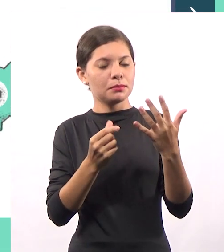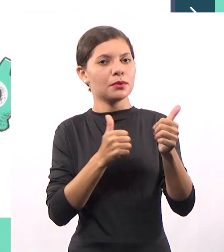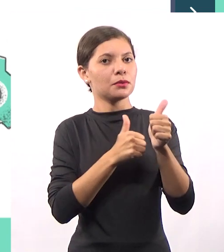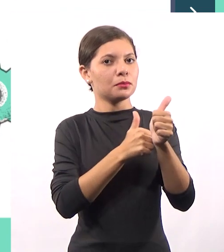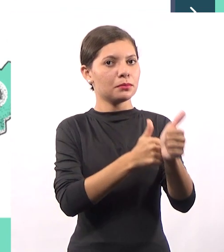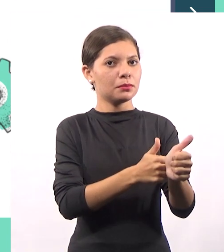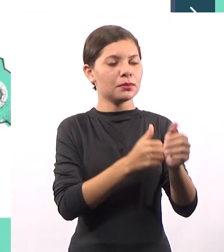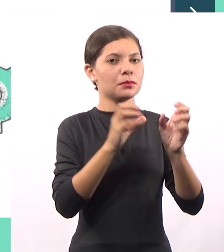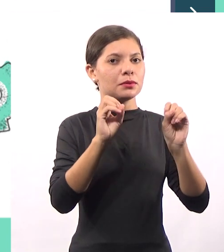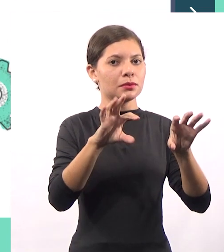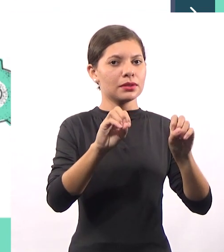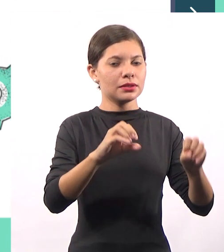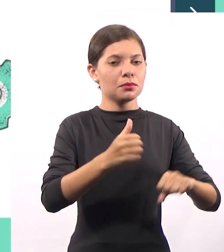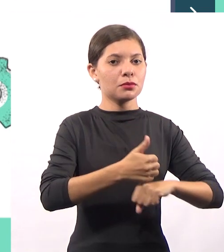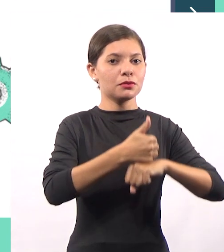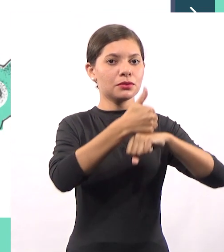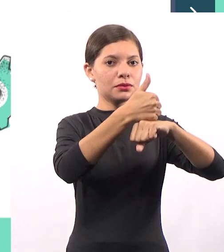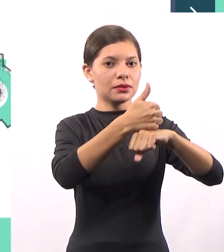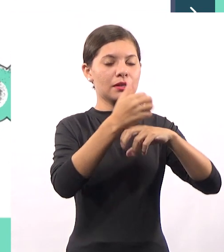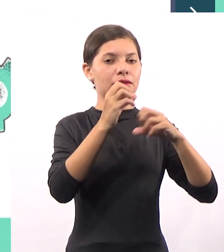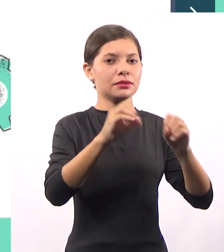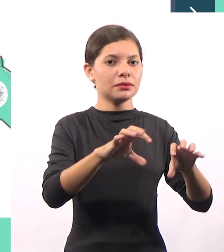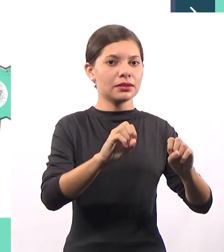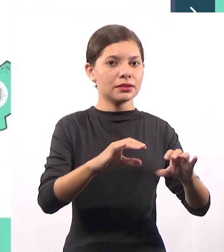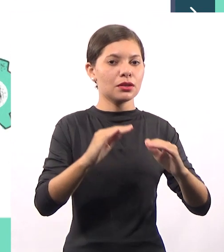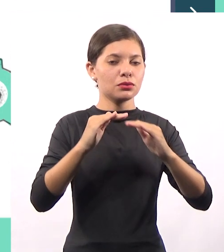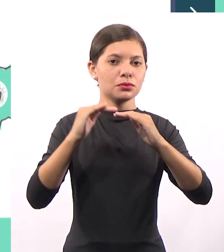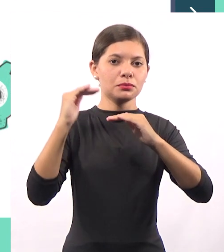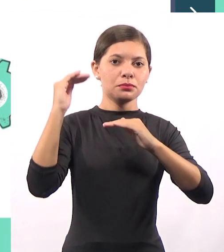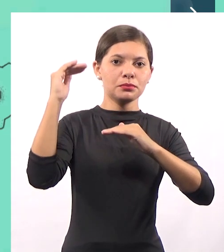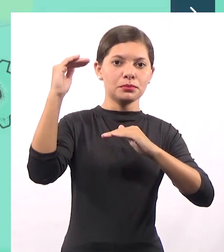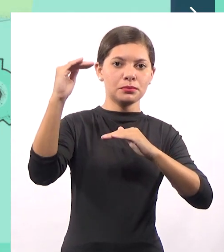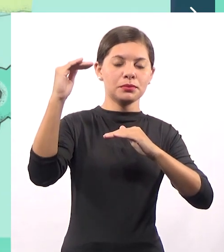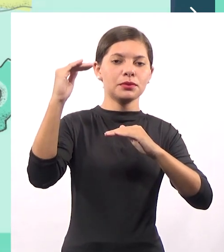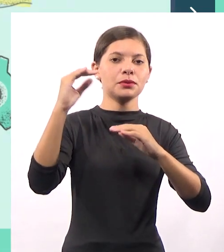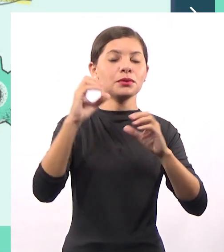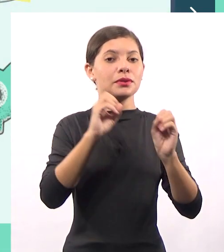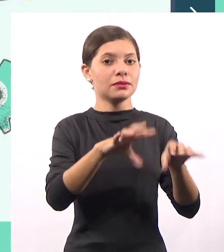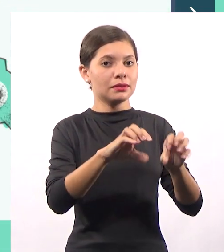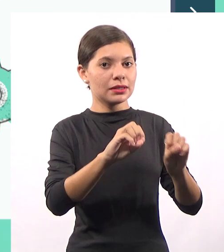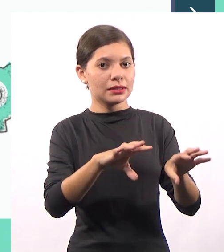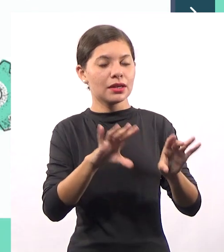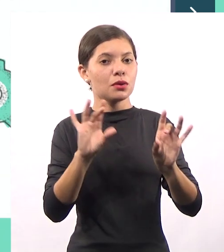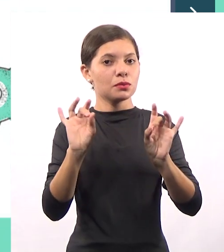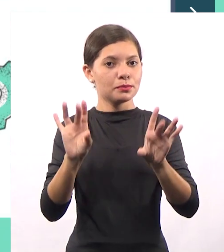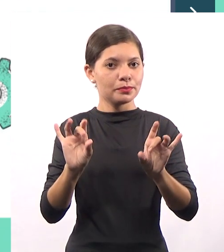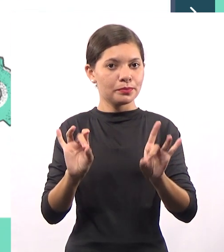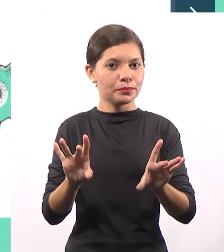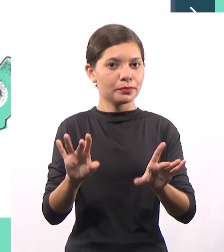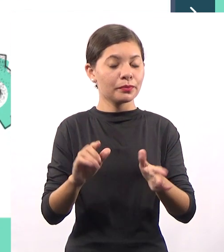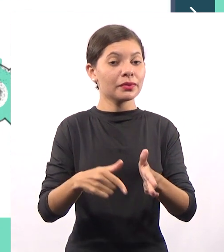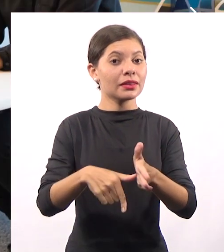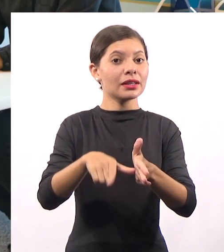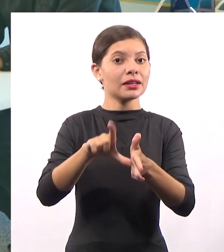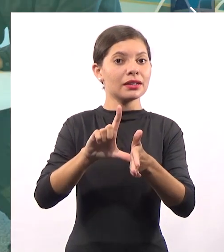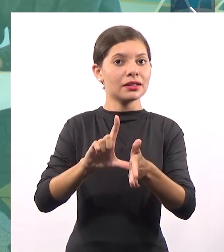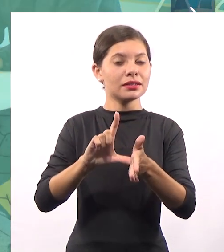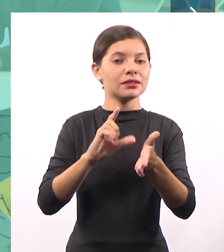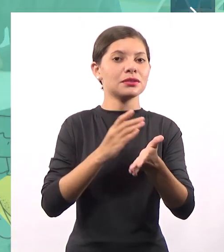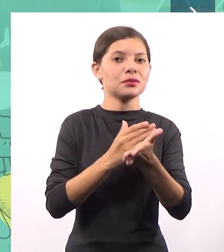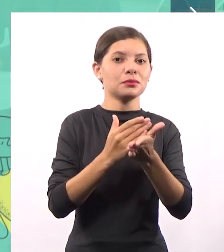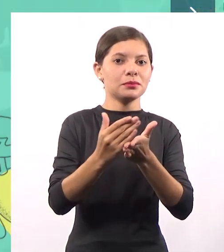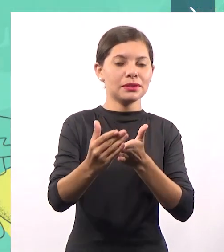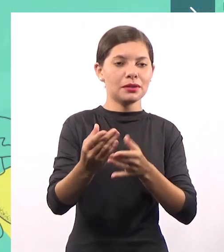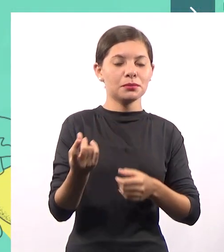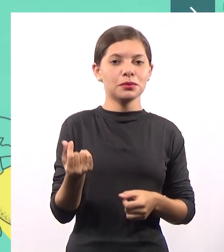como a educação profissional, a educação superior, a educação especial, mas antes nós vamos começar pelos